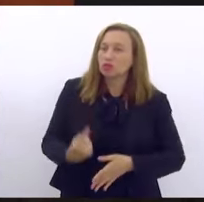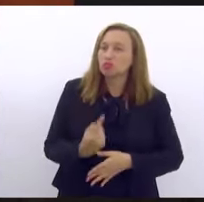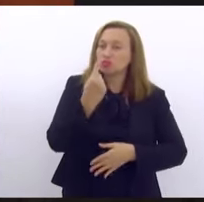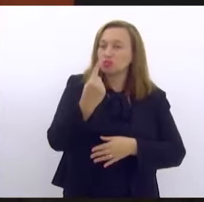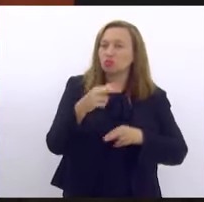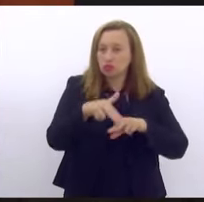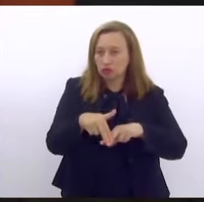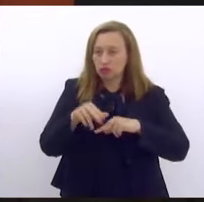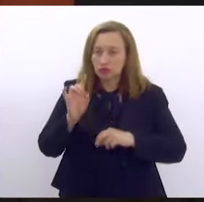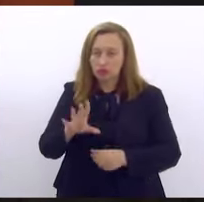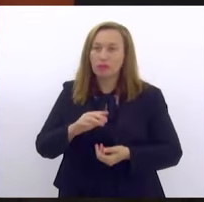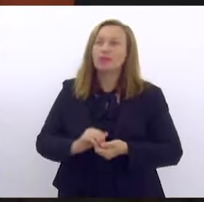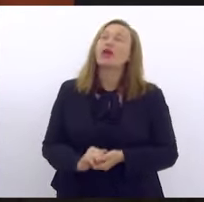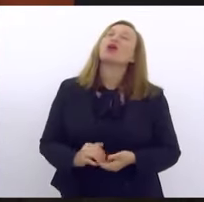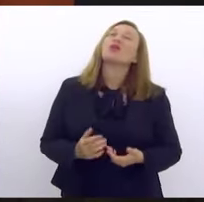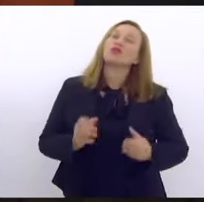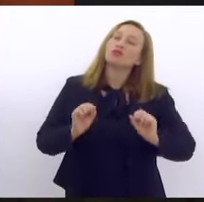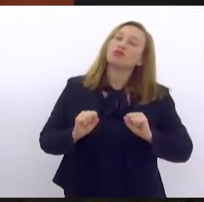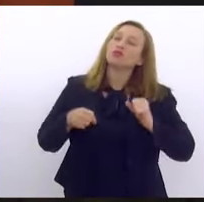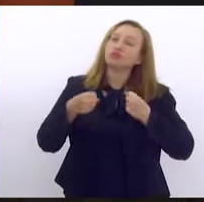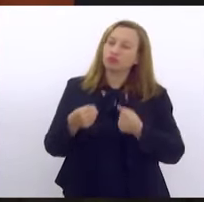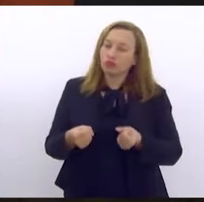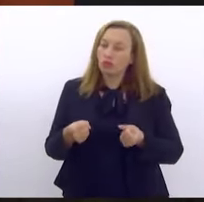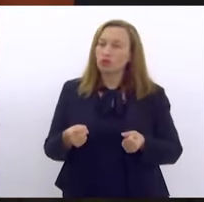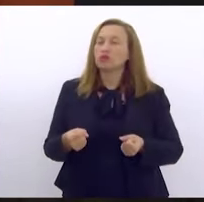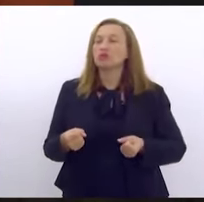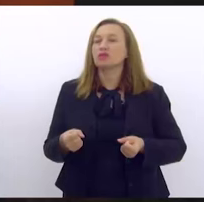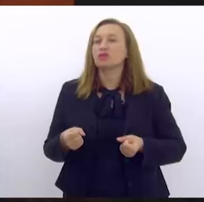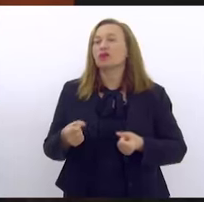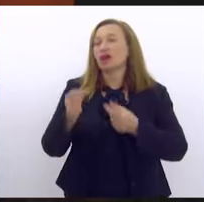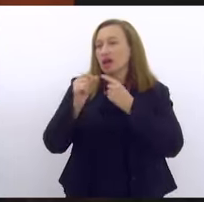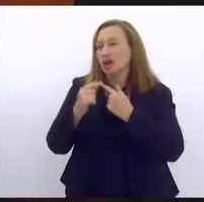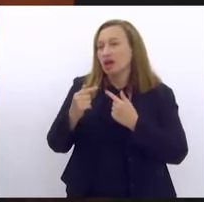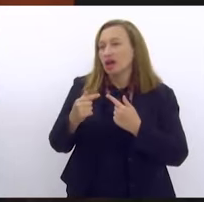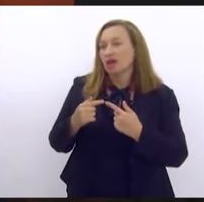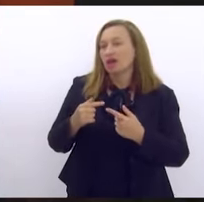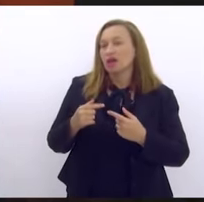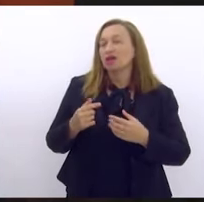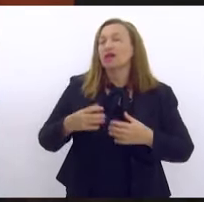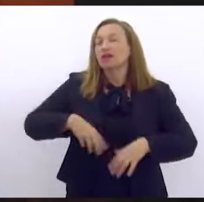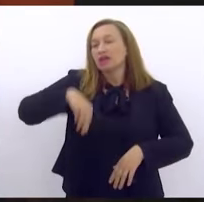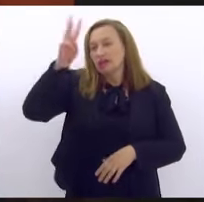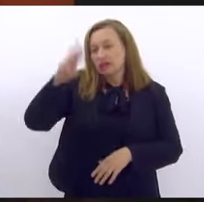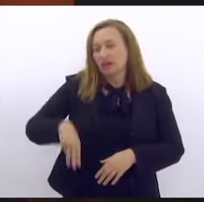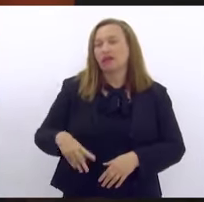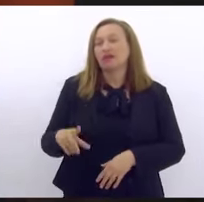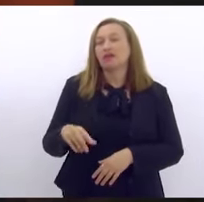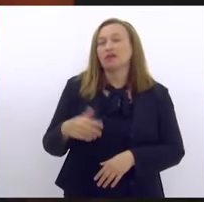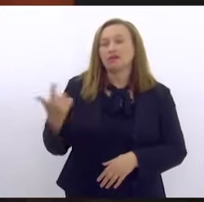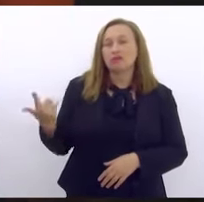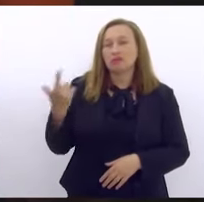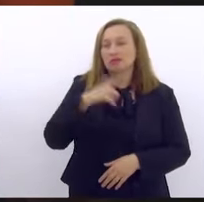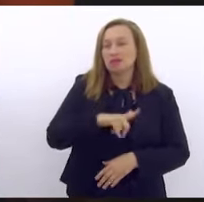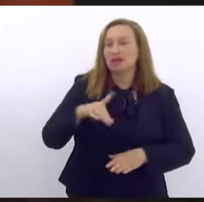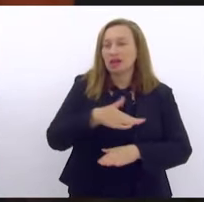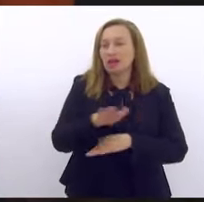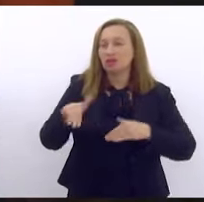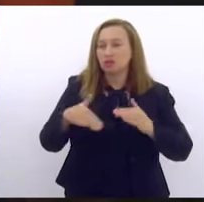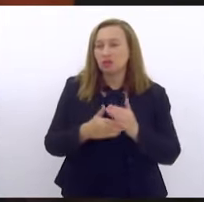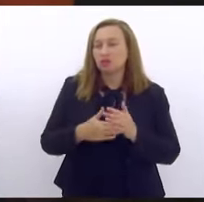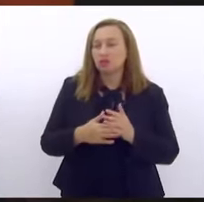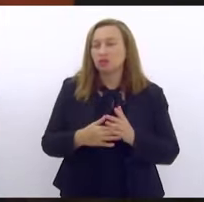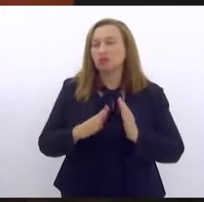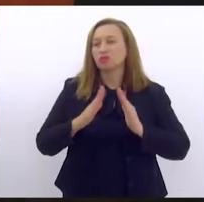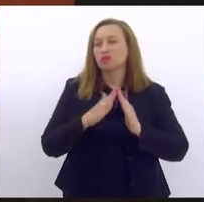esforço, vale a crítica, que eu acho que ao final quem ganha é a classe dos professores. Então, parabéns não só a nós